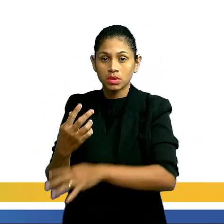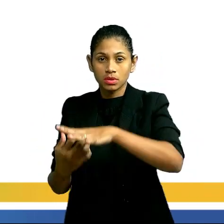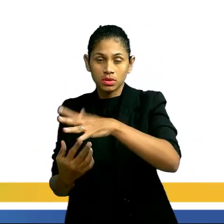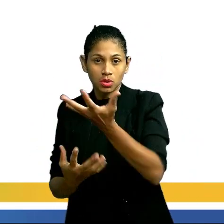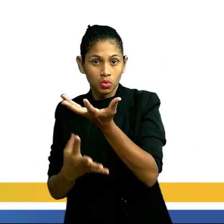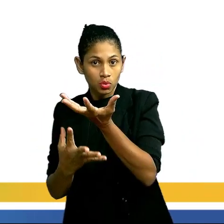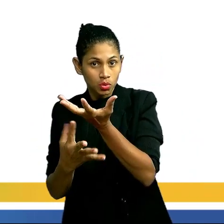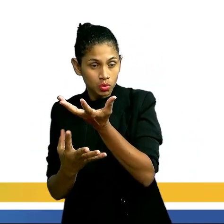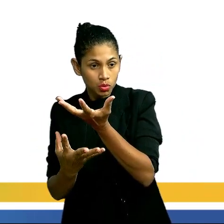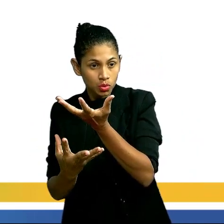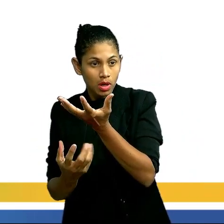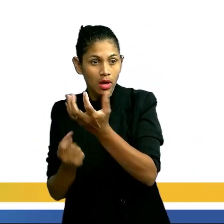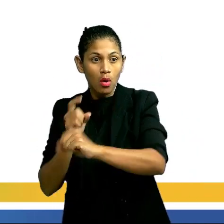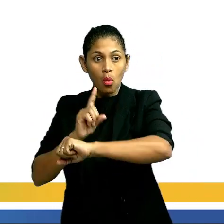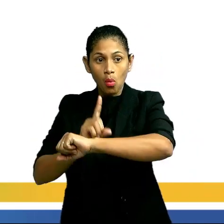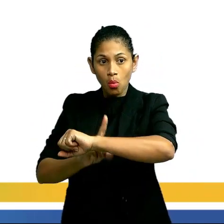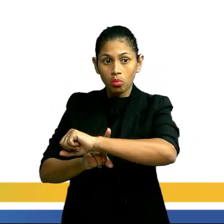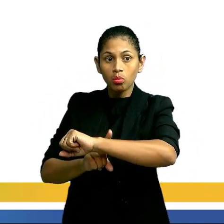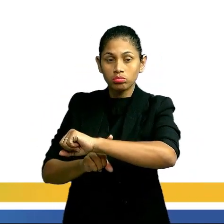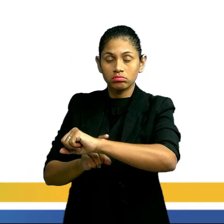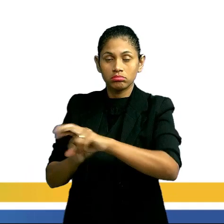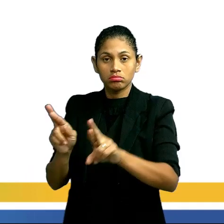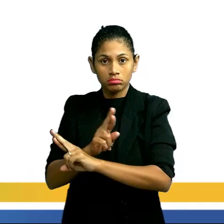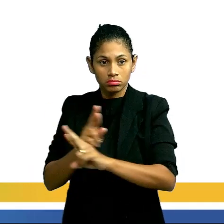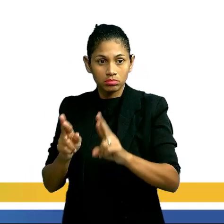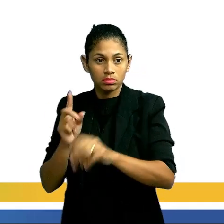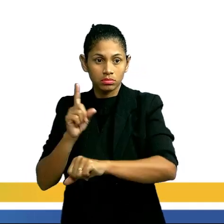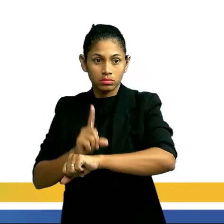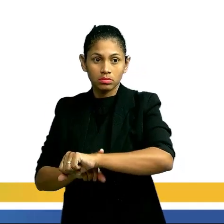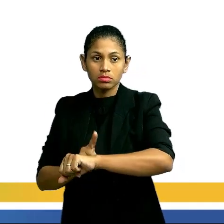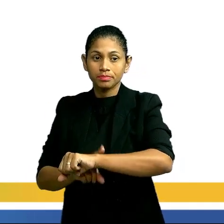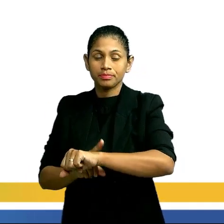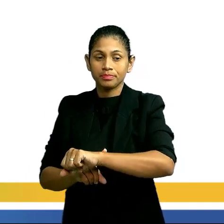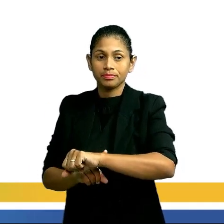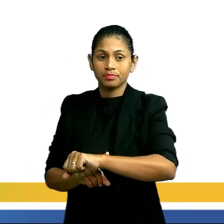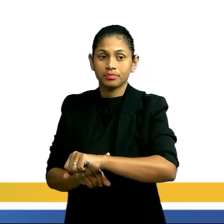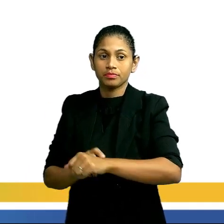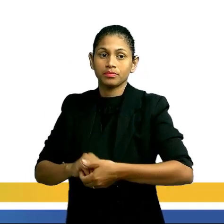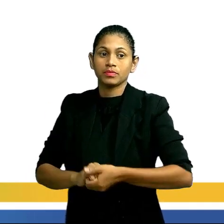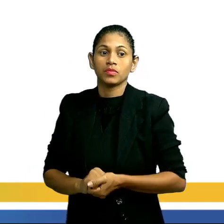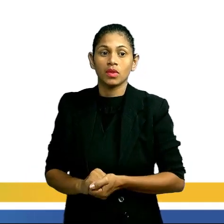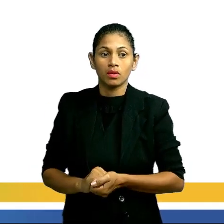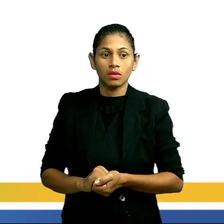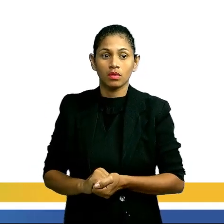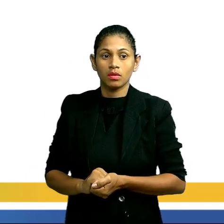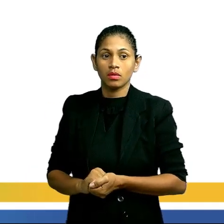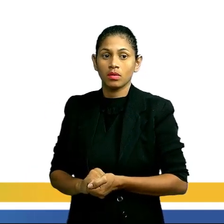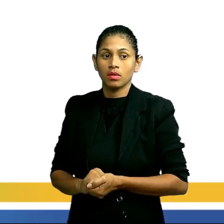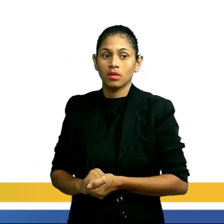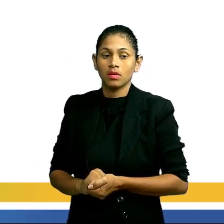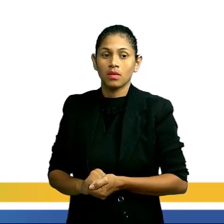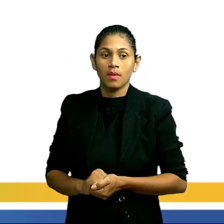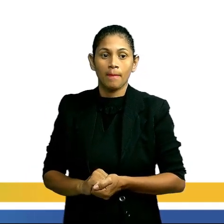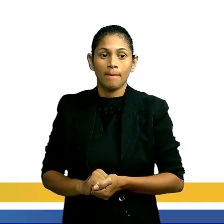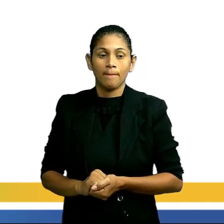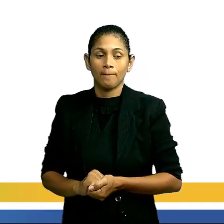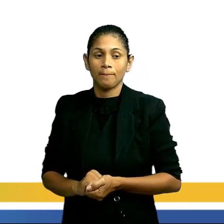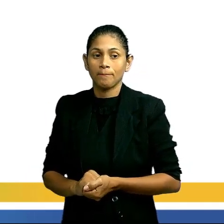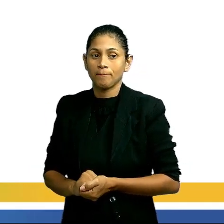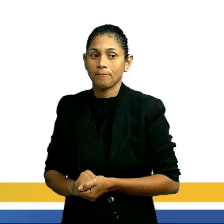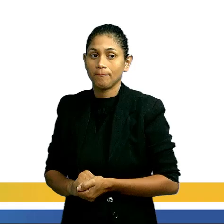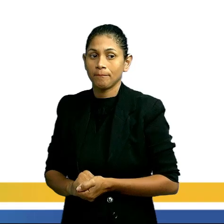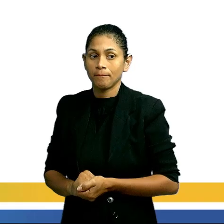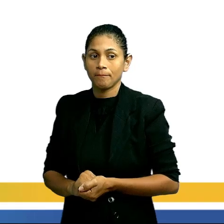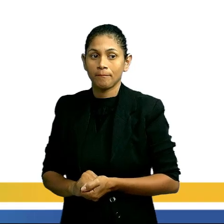vazão ela relacionada ao tempo é igual a Q1 menos Q2. Para que VT